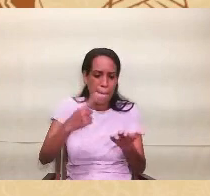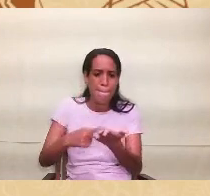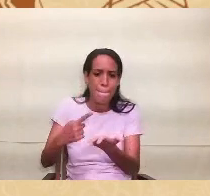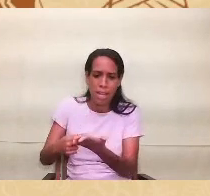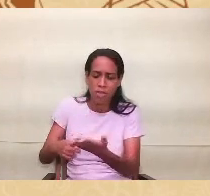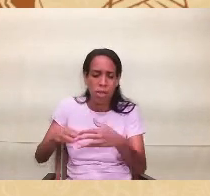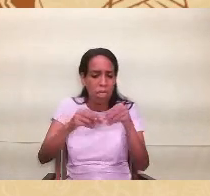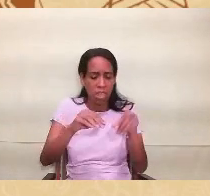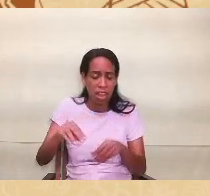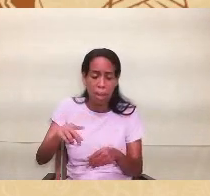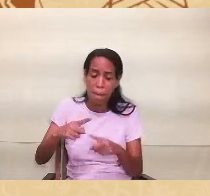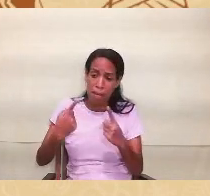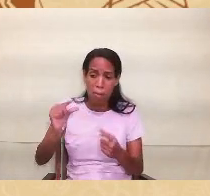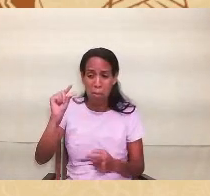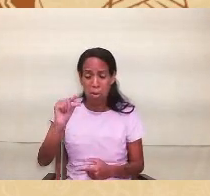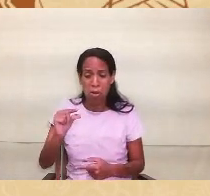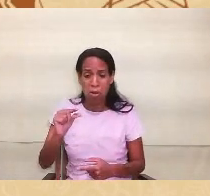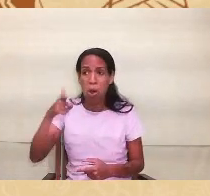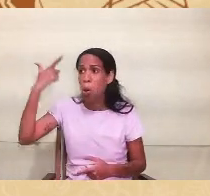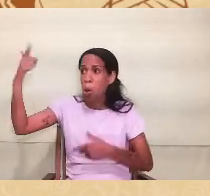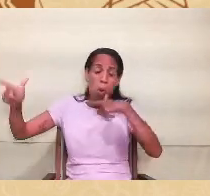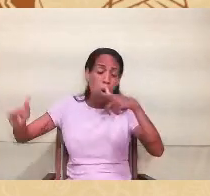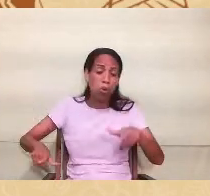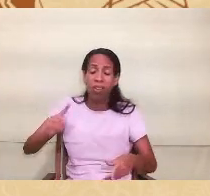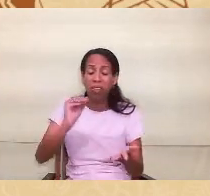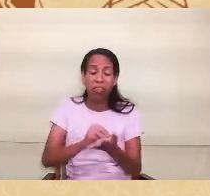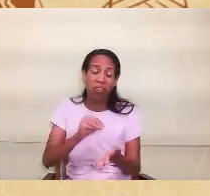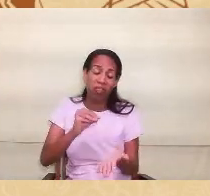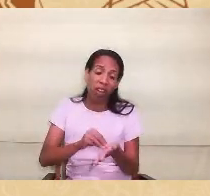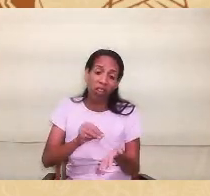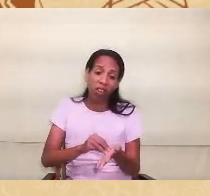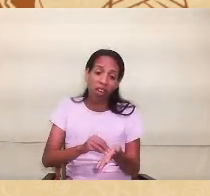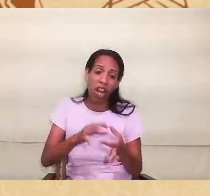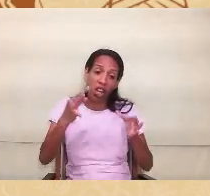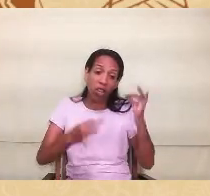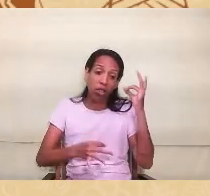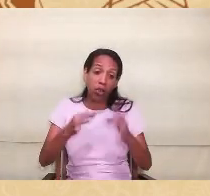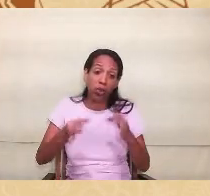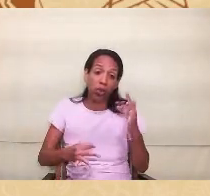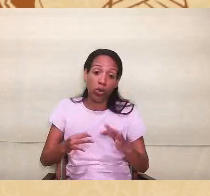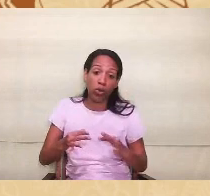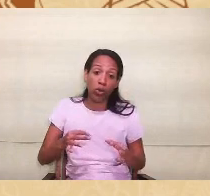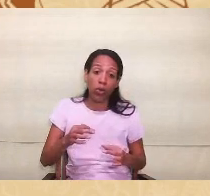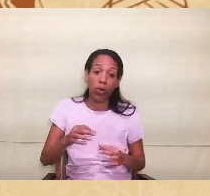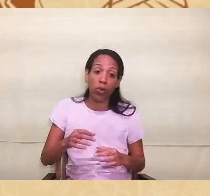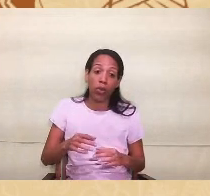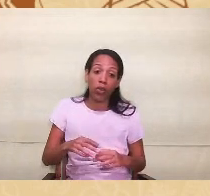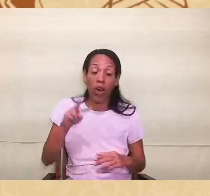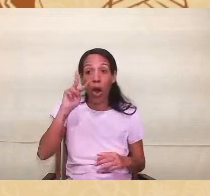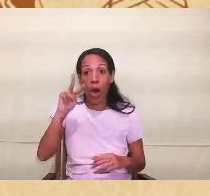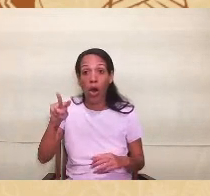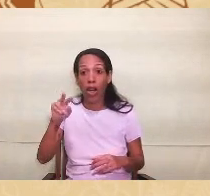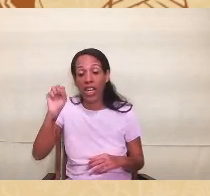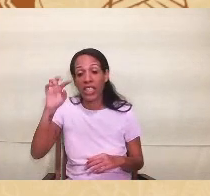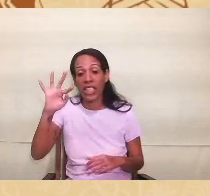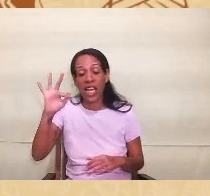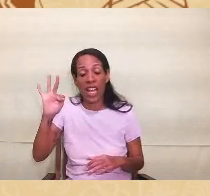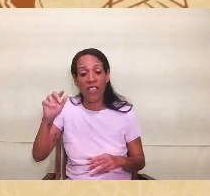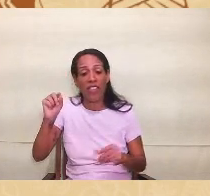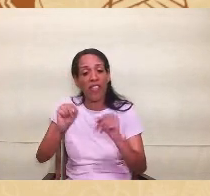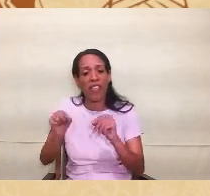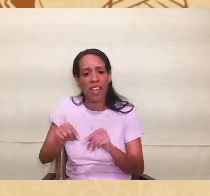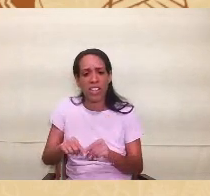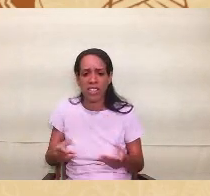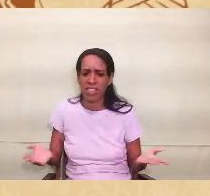Demarcou. Mas outras tantas não demarcou. Né? A justiça... Olha o que o STF está fazendo. Poxa vida.